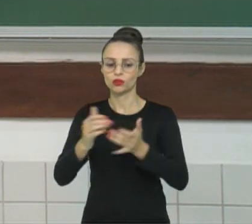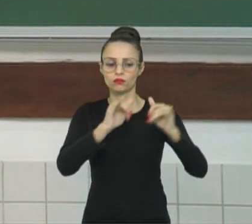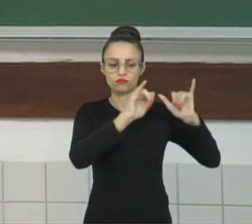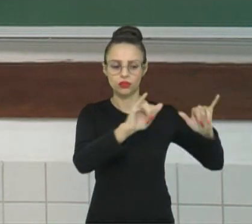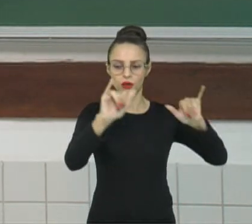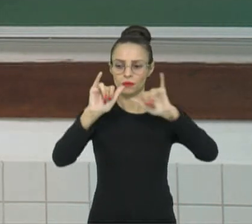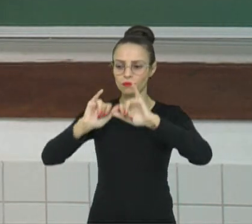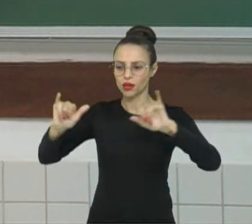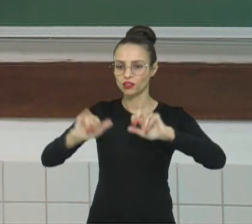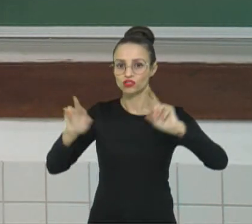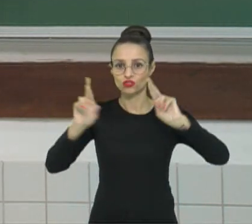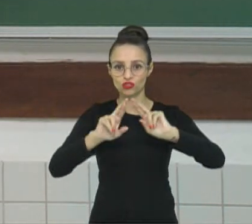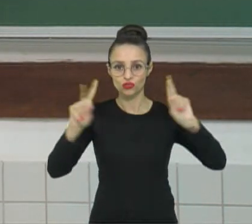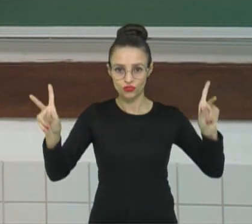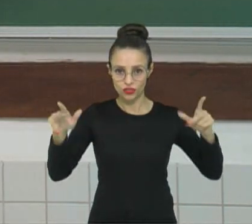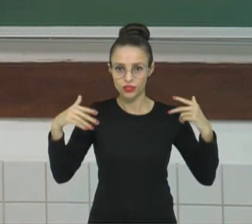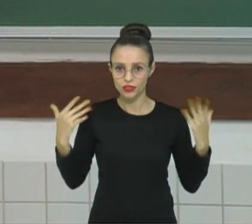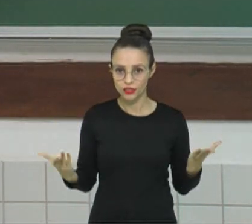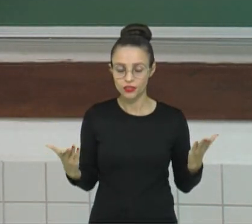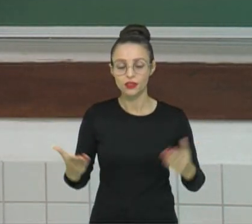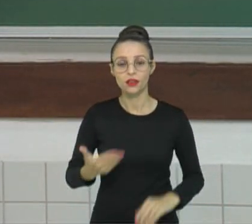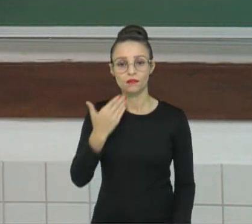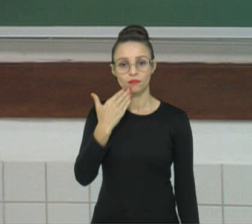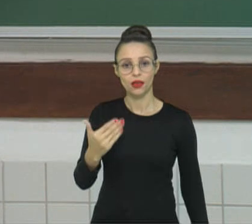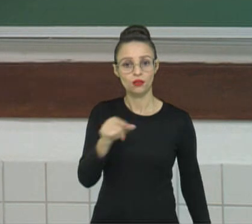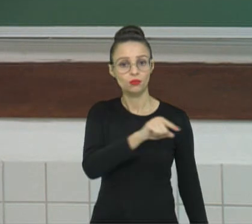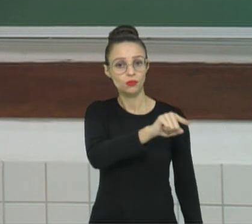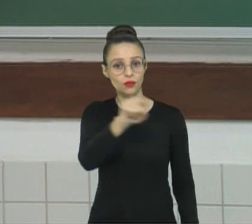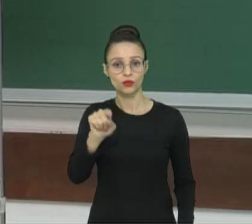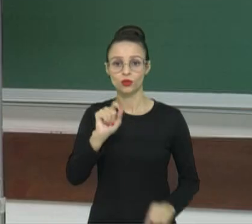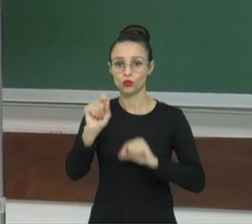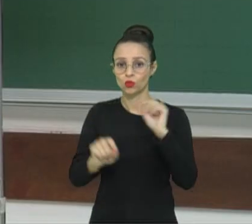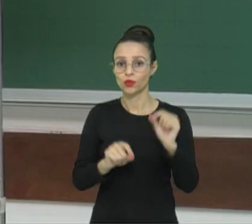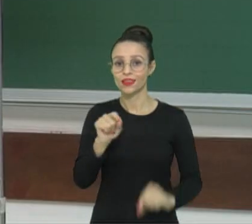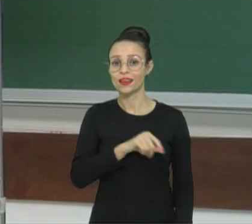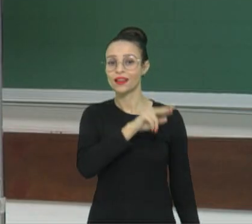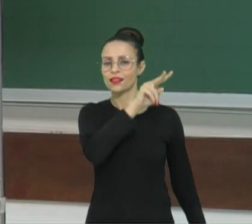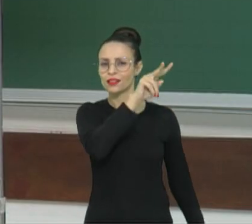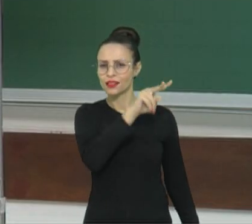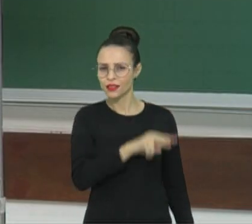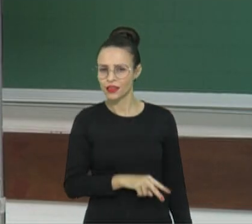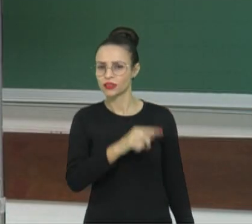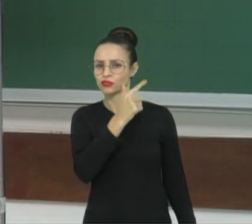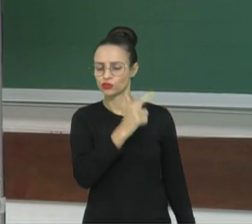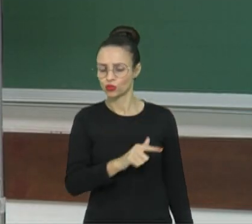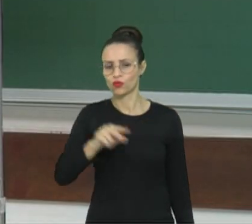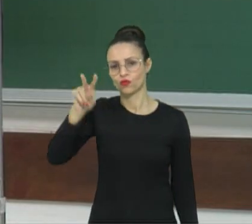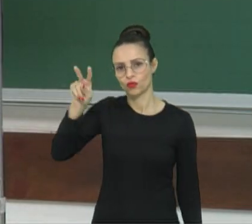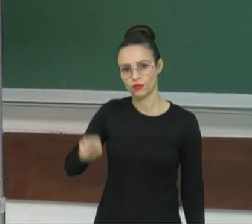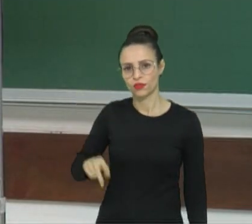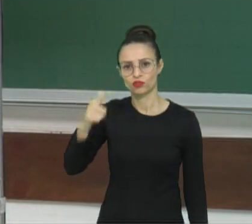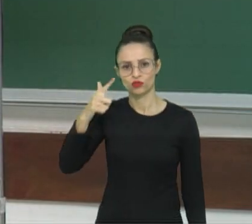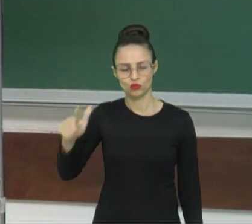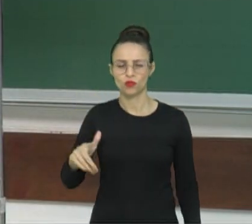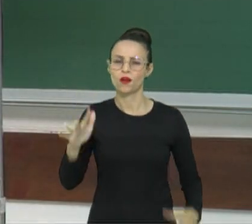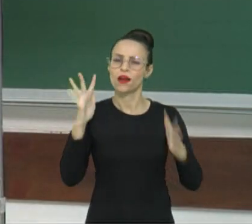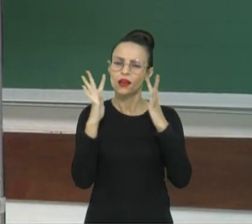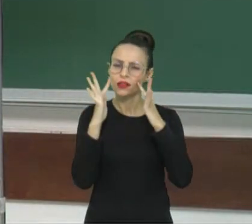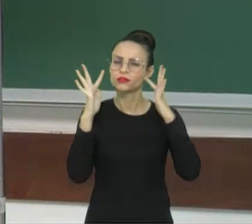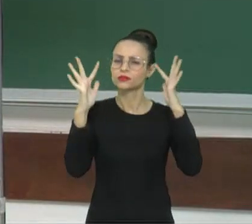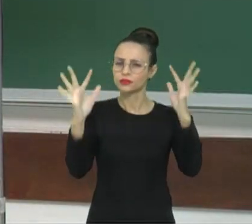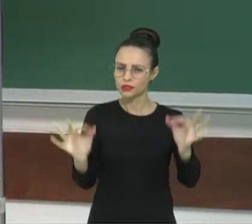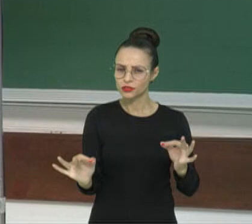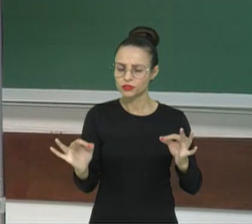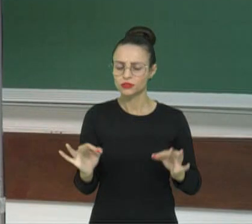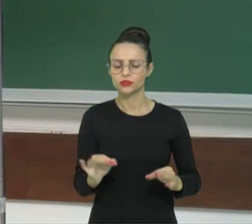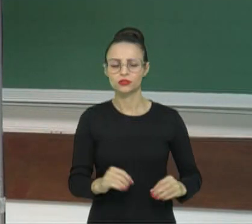temos duas introduções. Vou pedir para vocês relerem essas introduções com bastante atenção, a